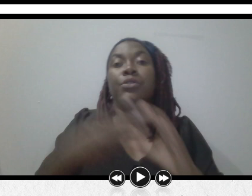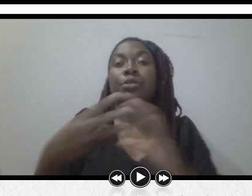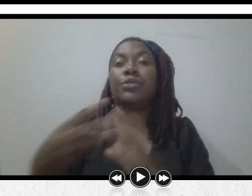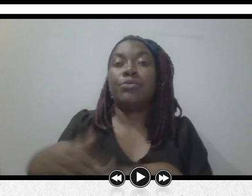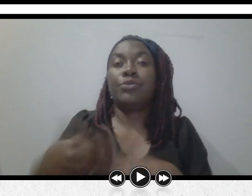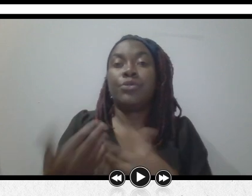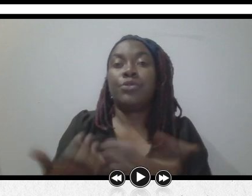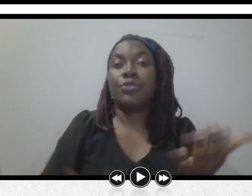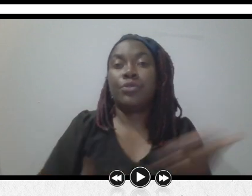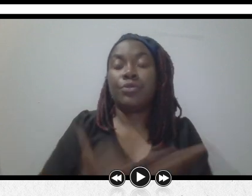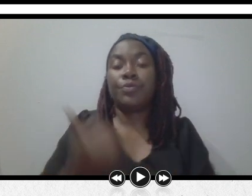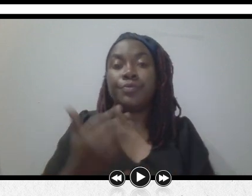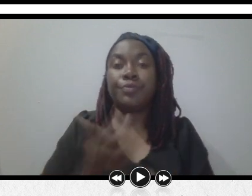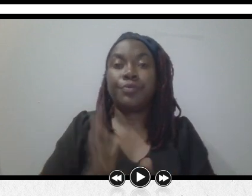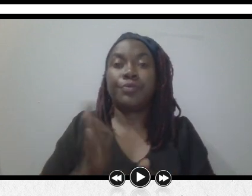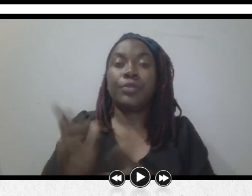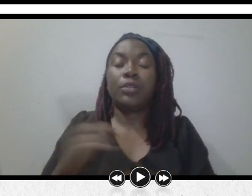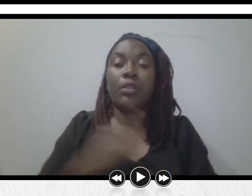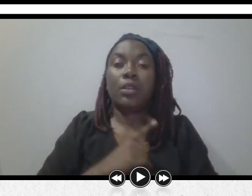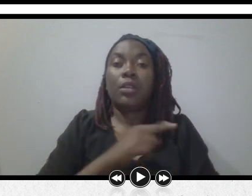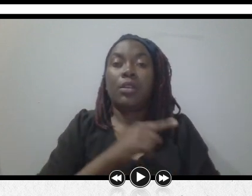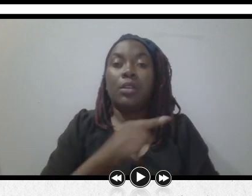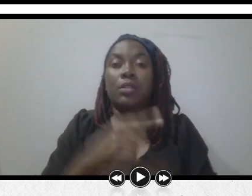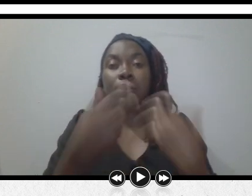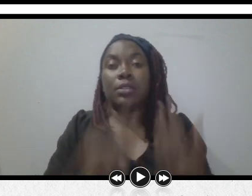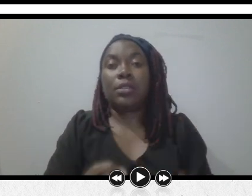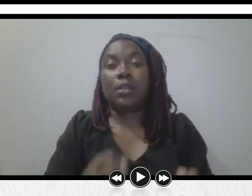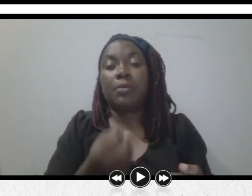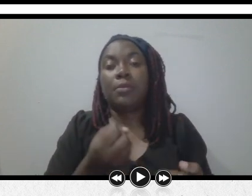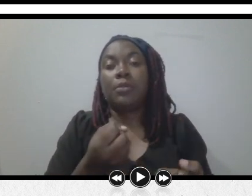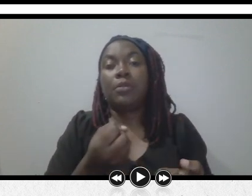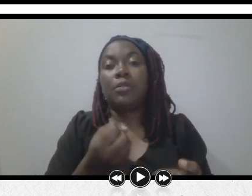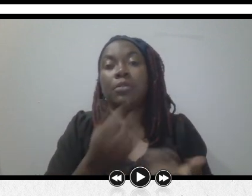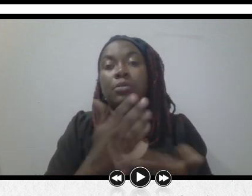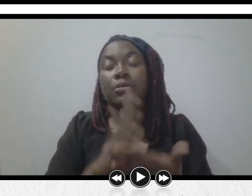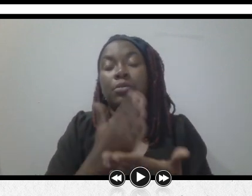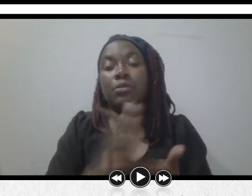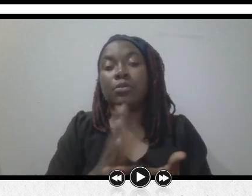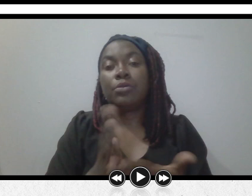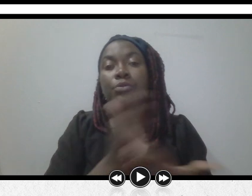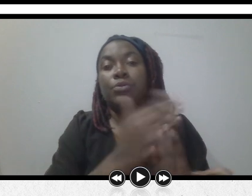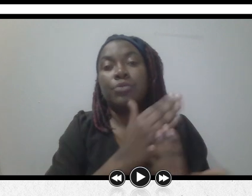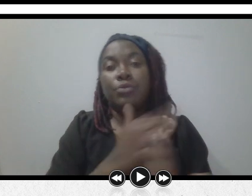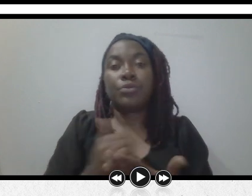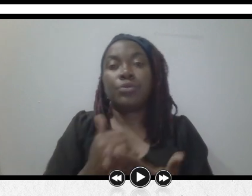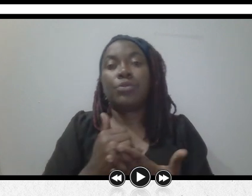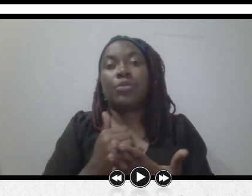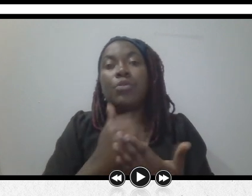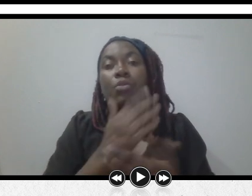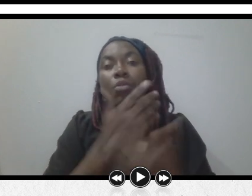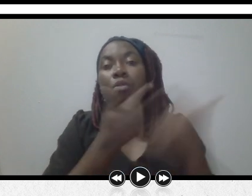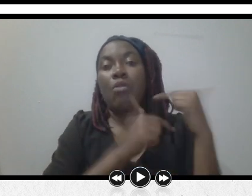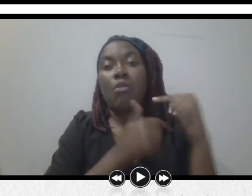E também elas podem ser classificadas quanto à origem do resíduo. Então, tem aquelas que recebem resíduos da coleta convencional, ou